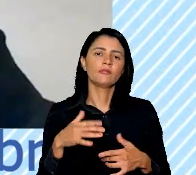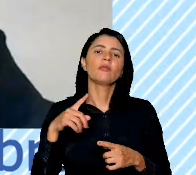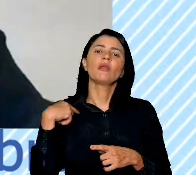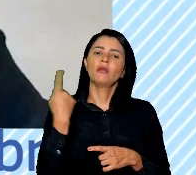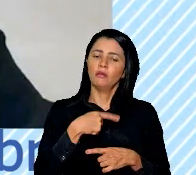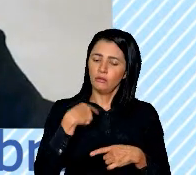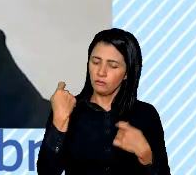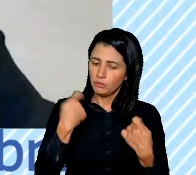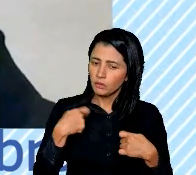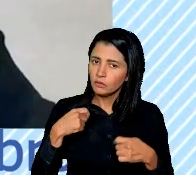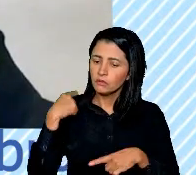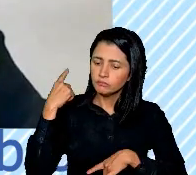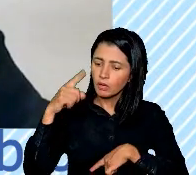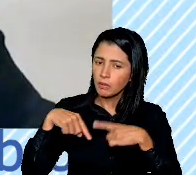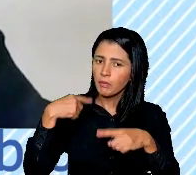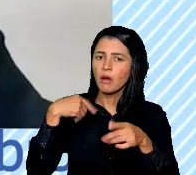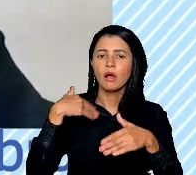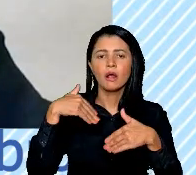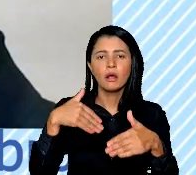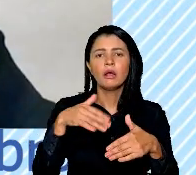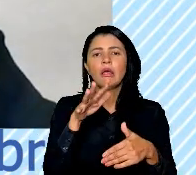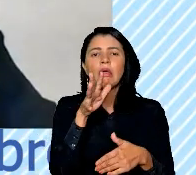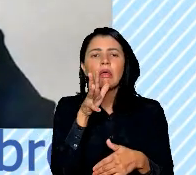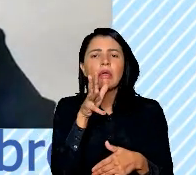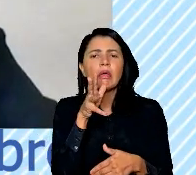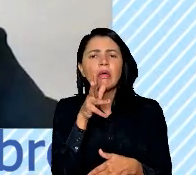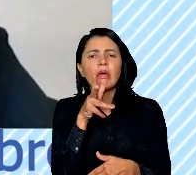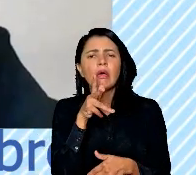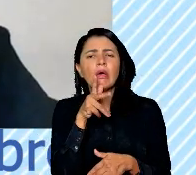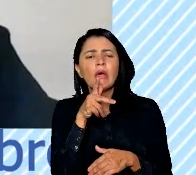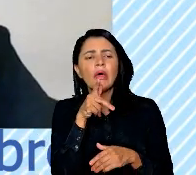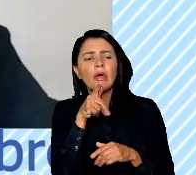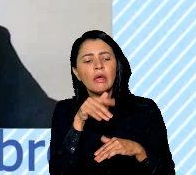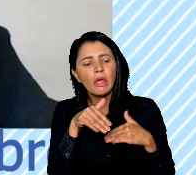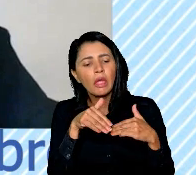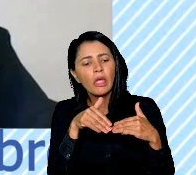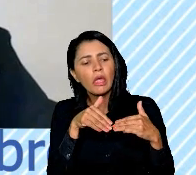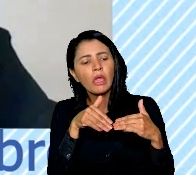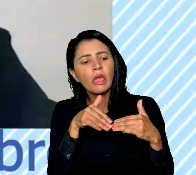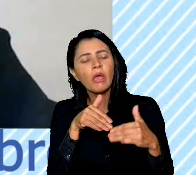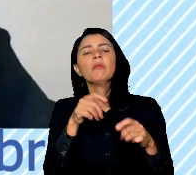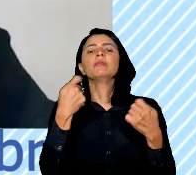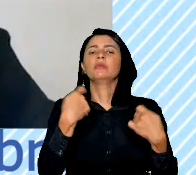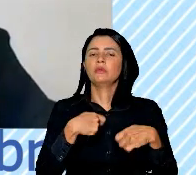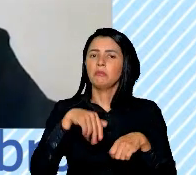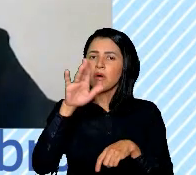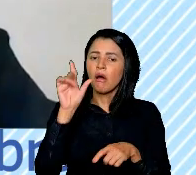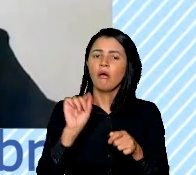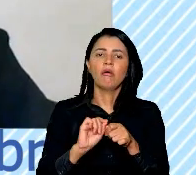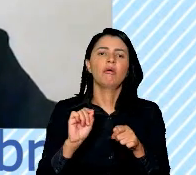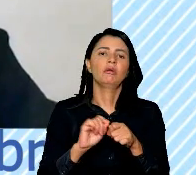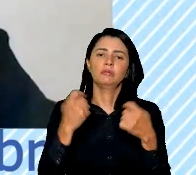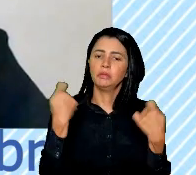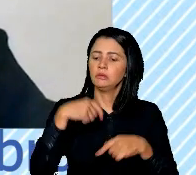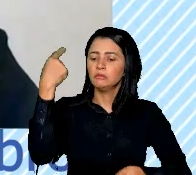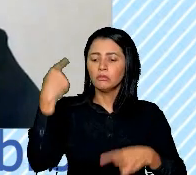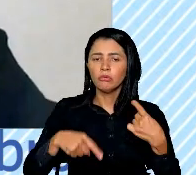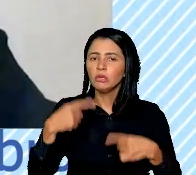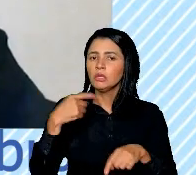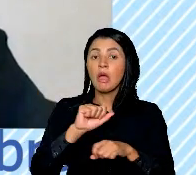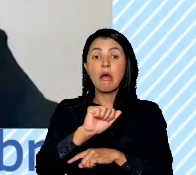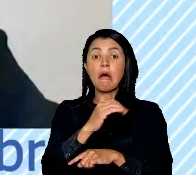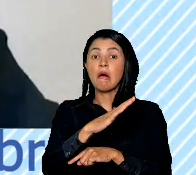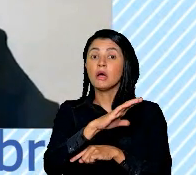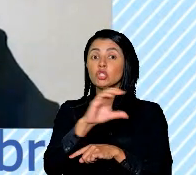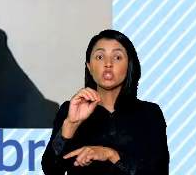né? A gente segue a passos de formiga, mas ainda há muito a ser feito. Precisamos de políticas e de ações afirmativas para